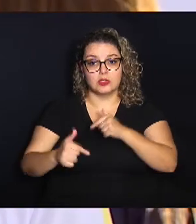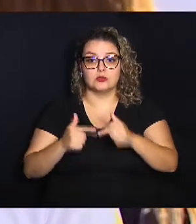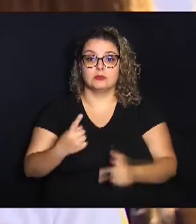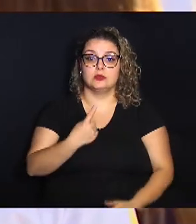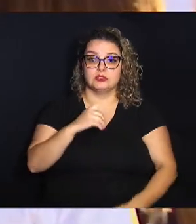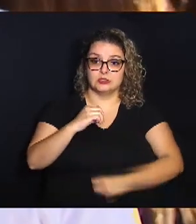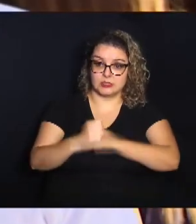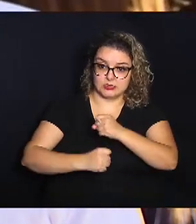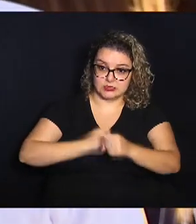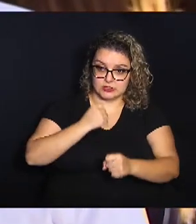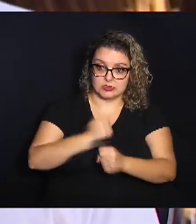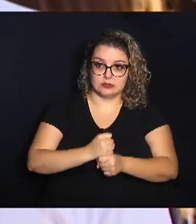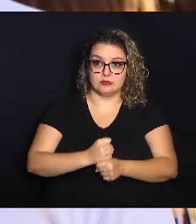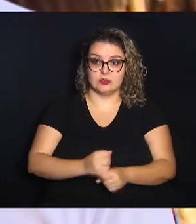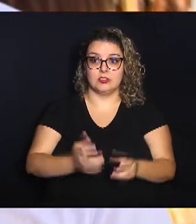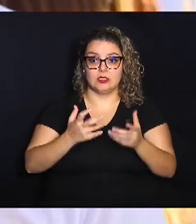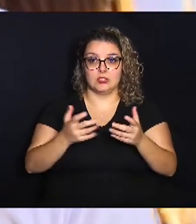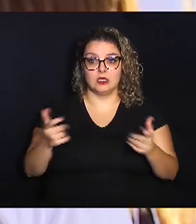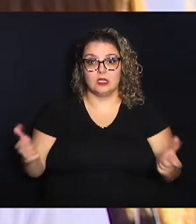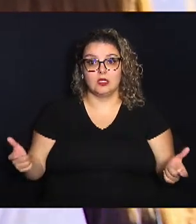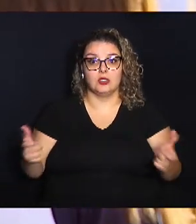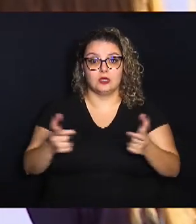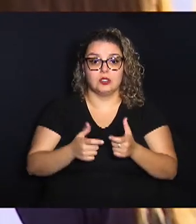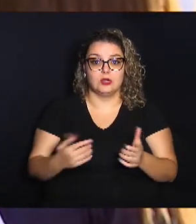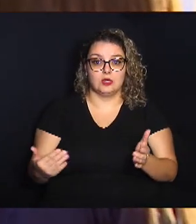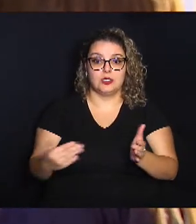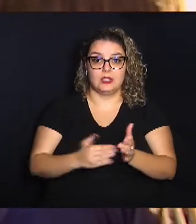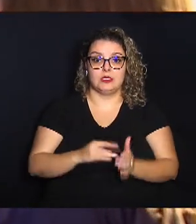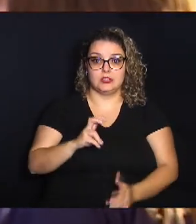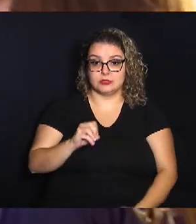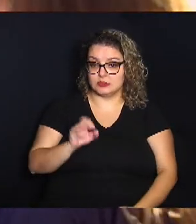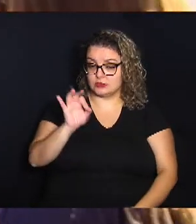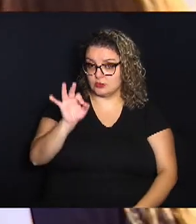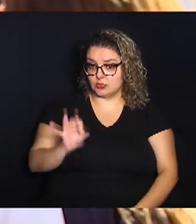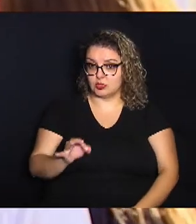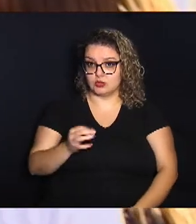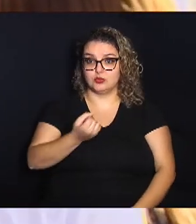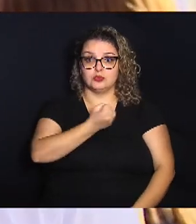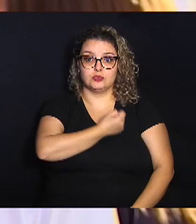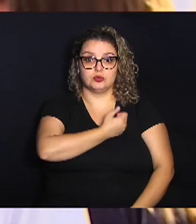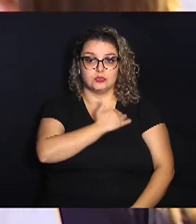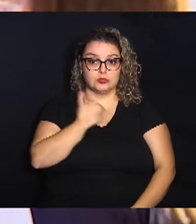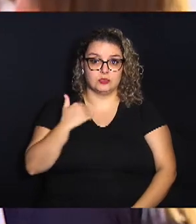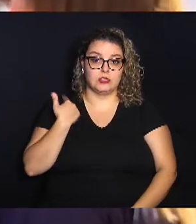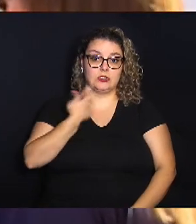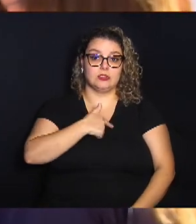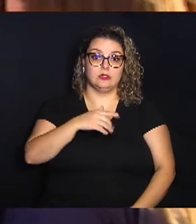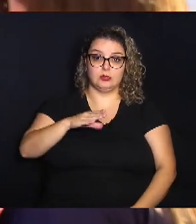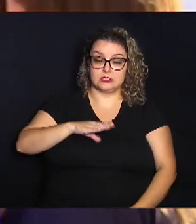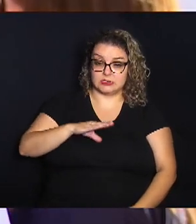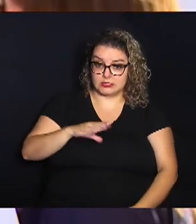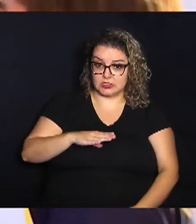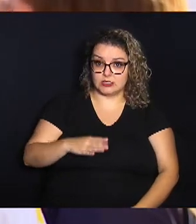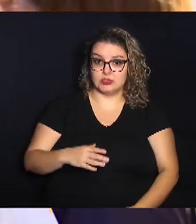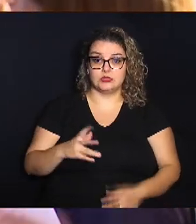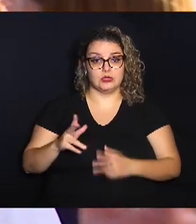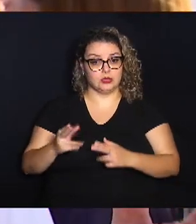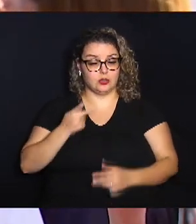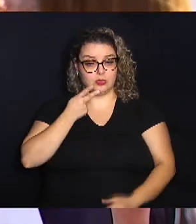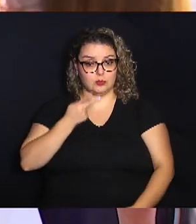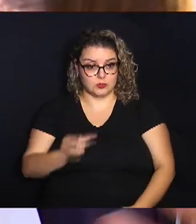né? Que a gente pretende reduzir até 50% o número de mortes na nossa cidade. E como eu